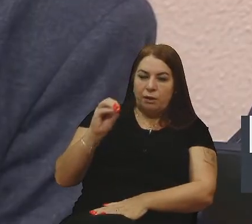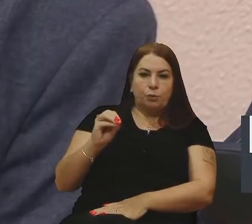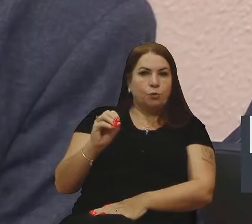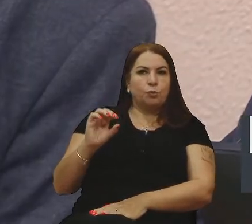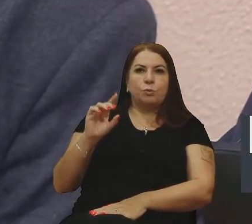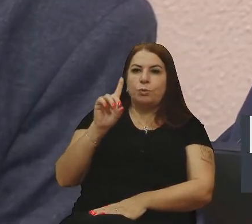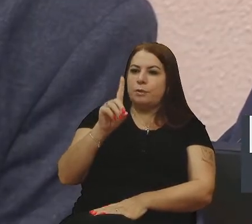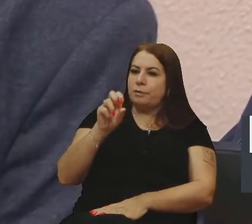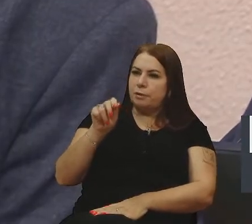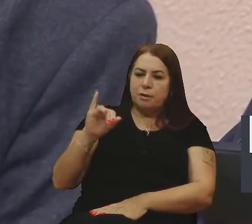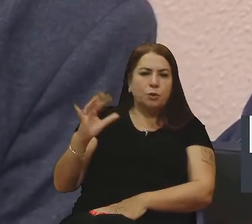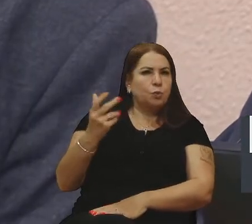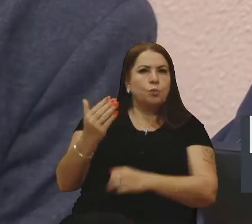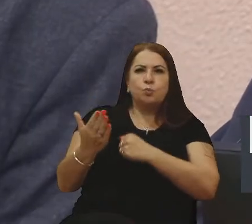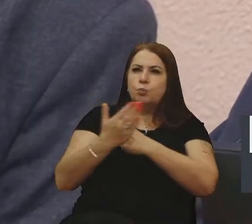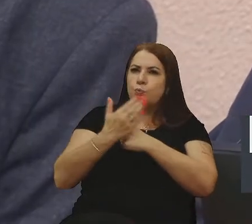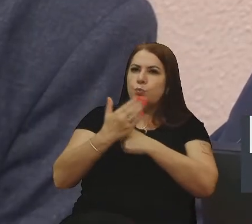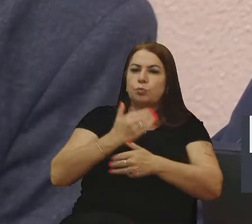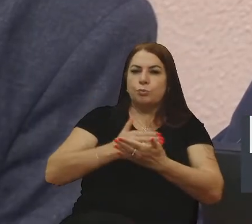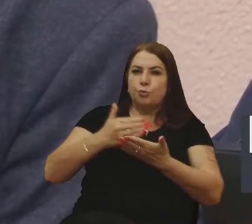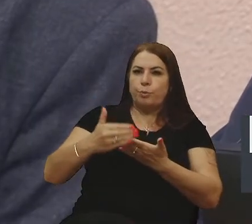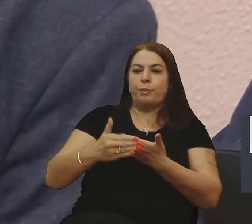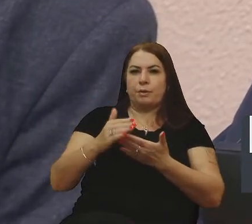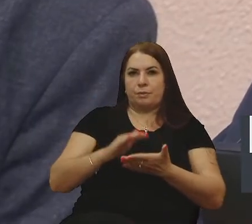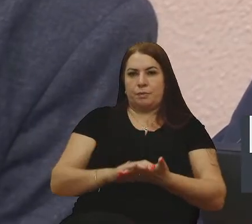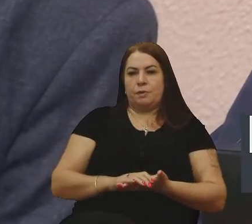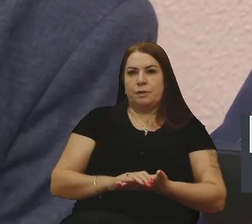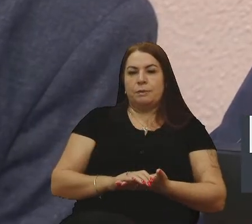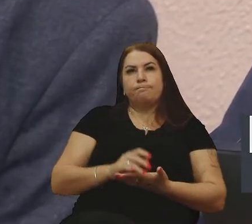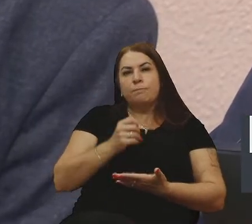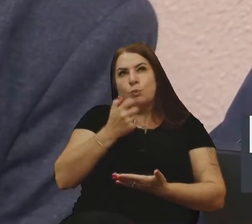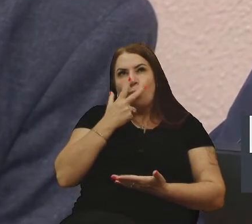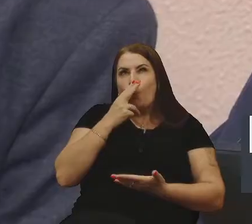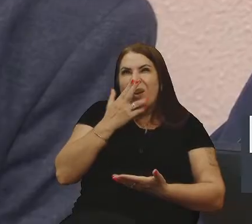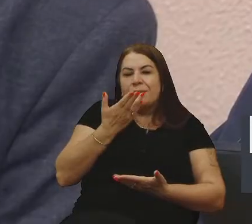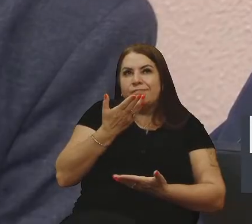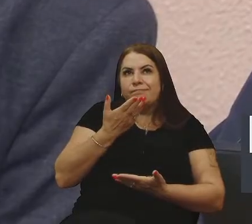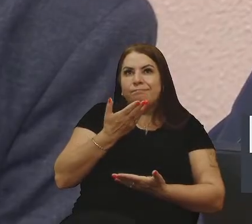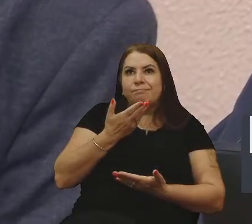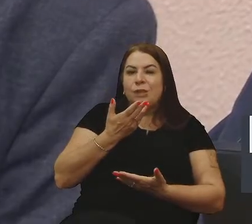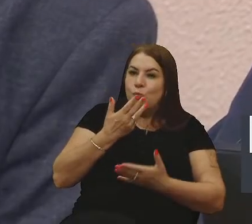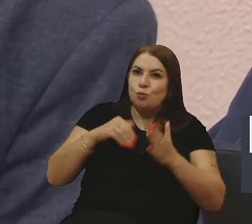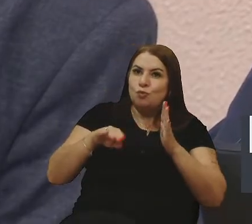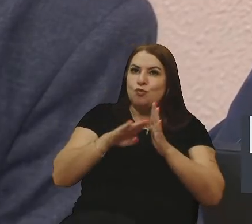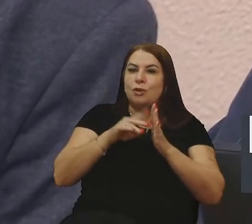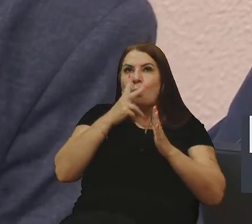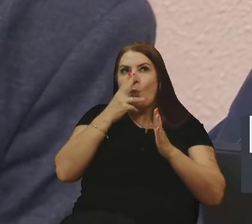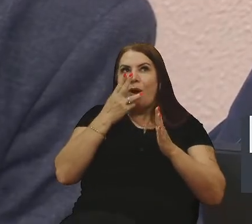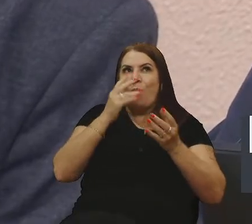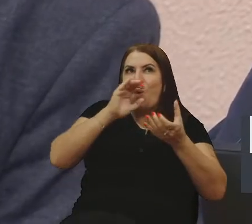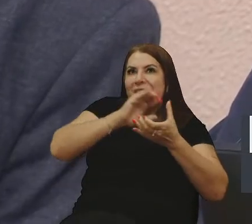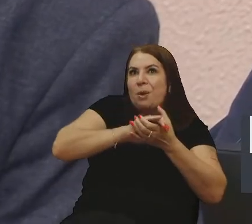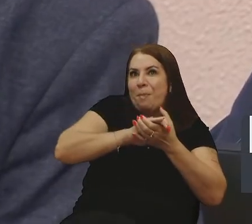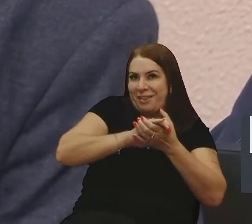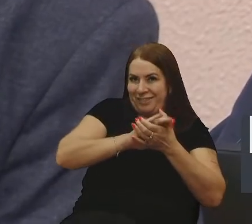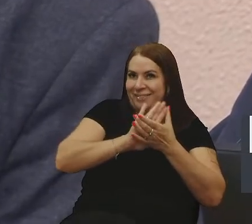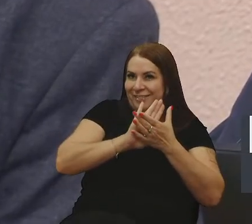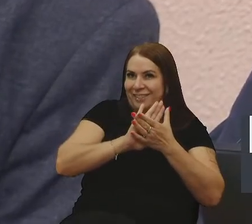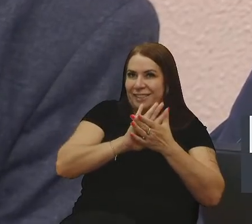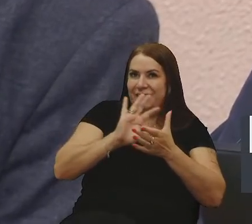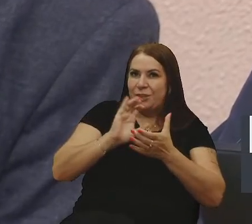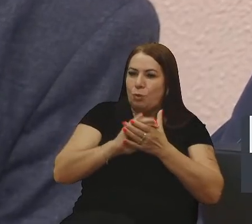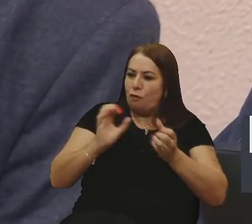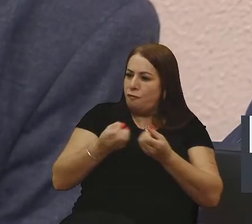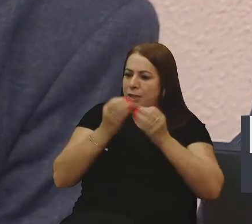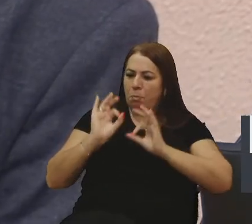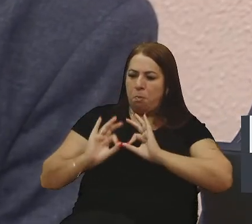nos auxiliaram desde o início. Parece que quando a gente chega é que nem casamento, né? Quando a gente vai para o casamento, está toda a